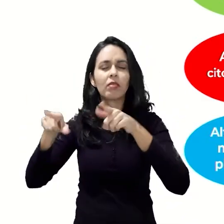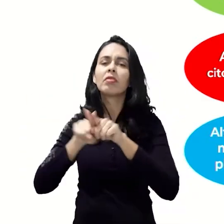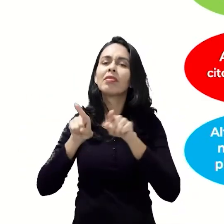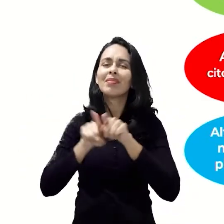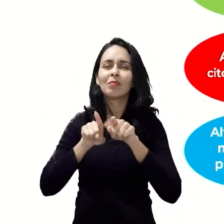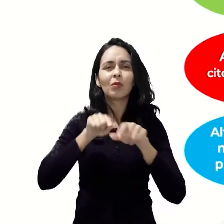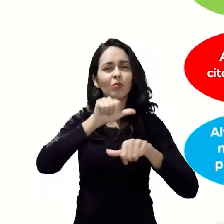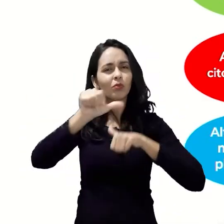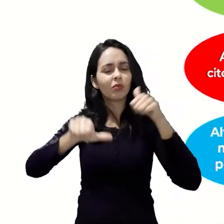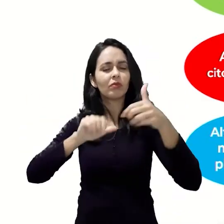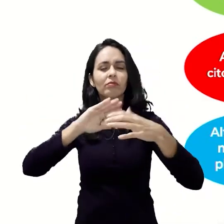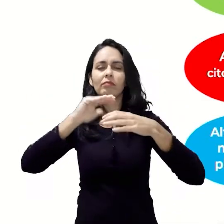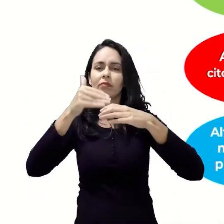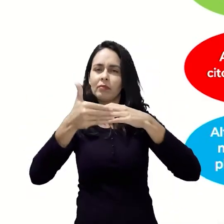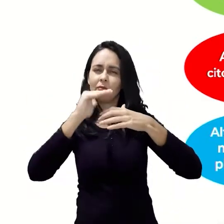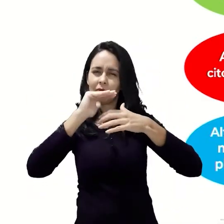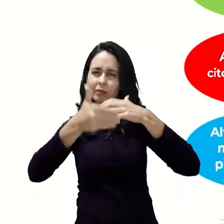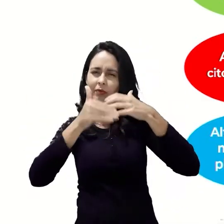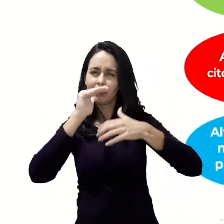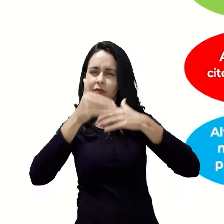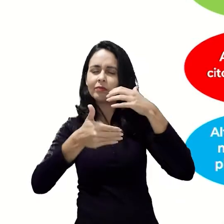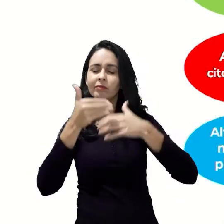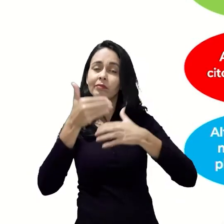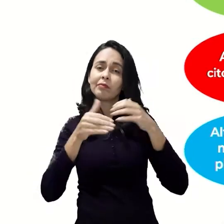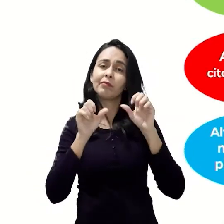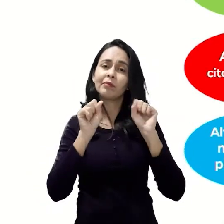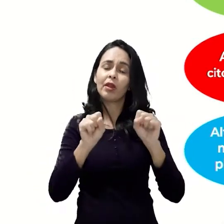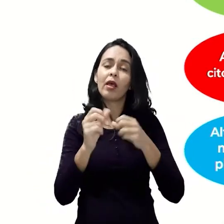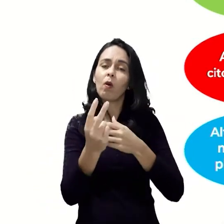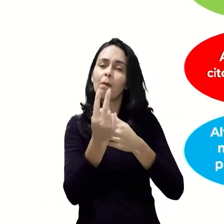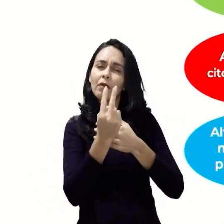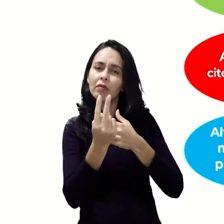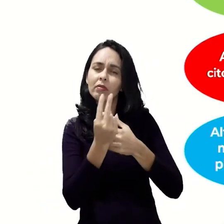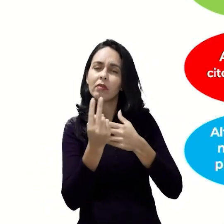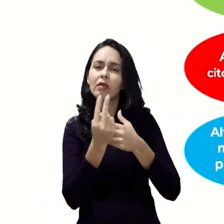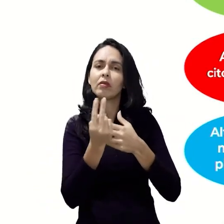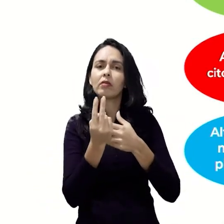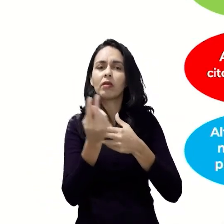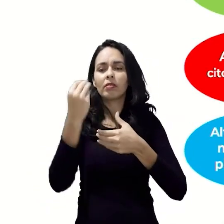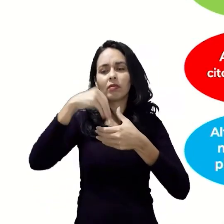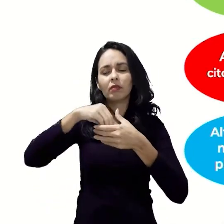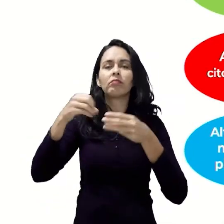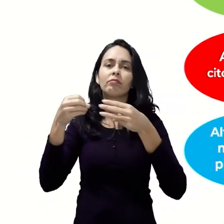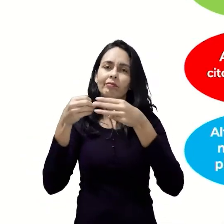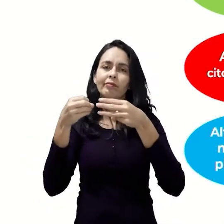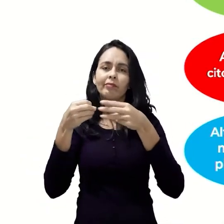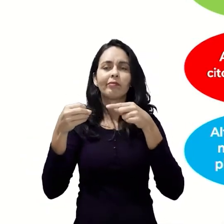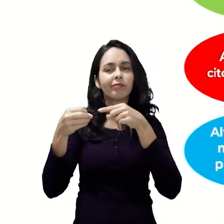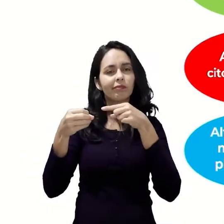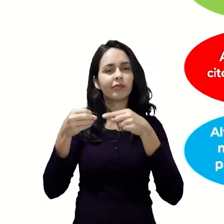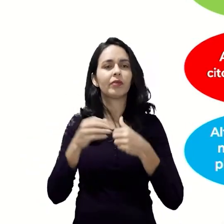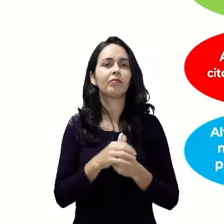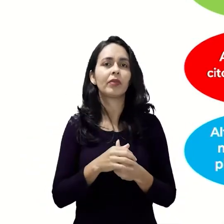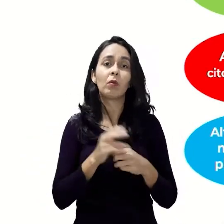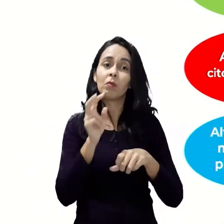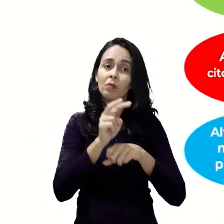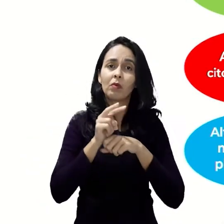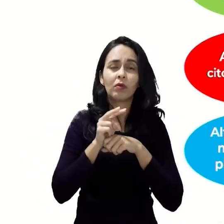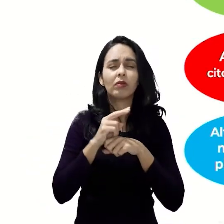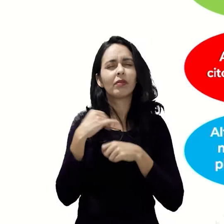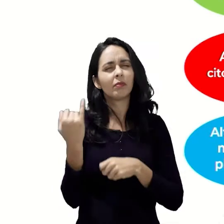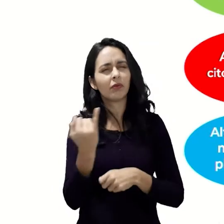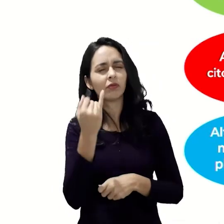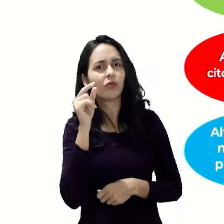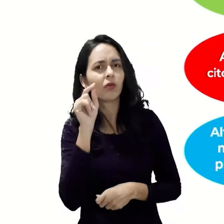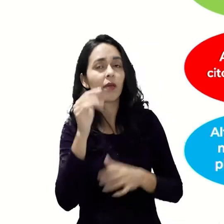as alterações na membrana plasmática que é a parte aqui protege os componentes de dentro da célula então por